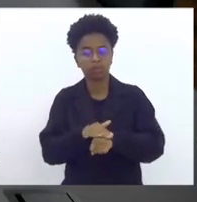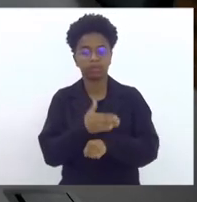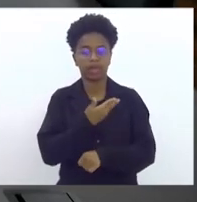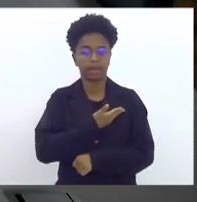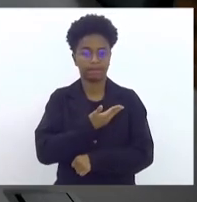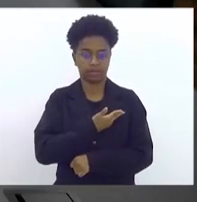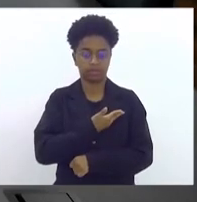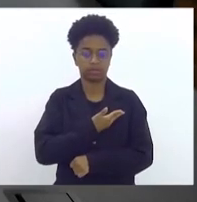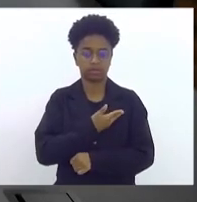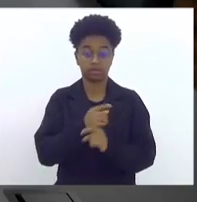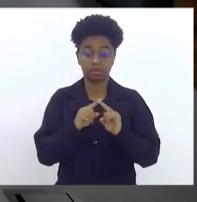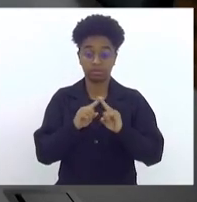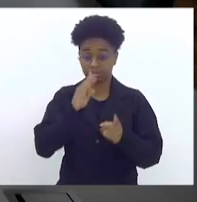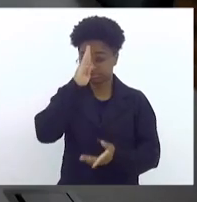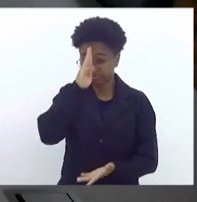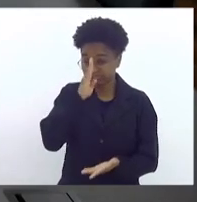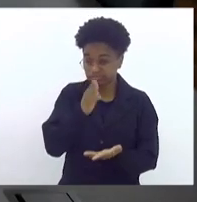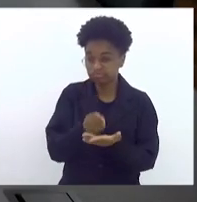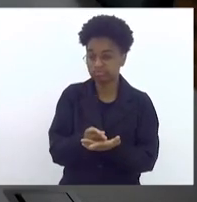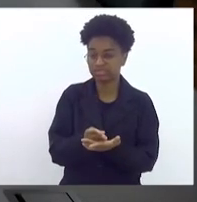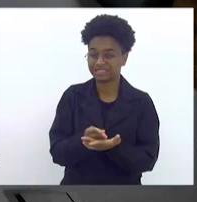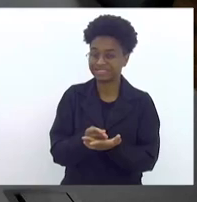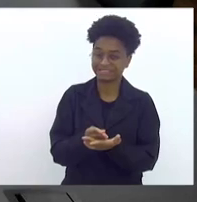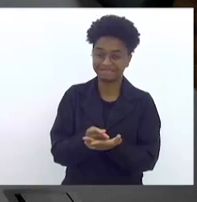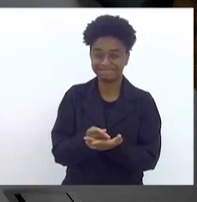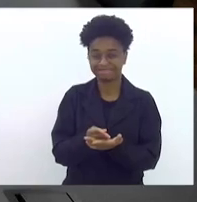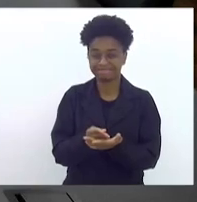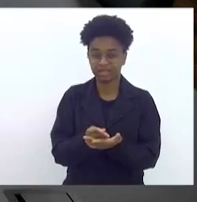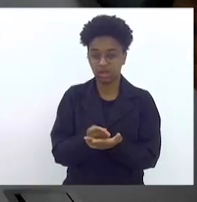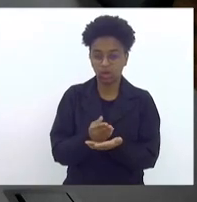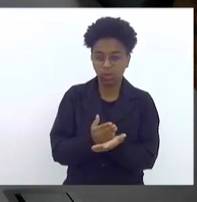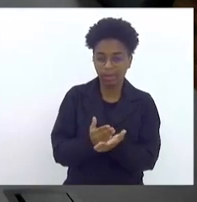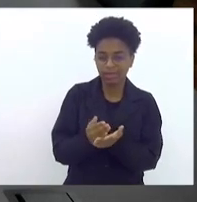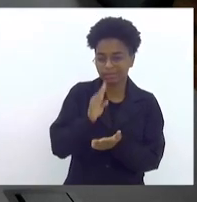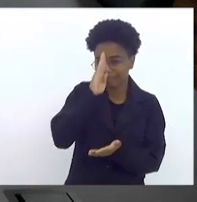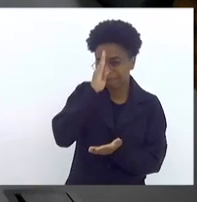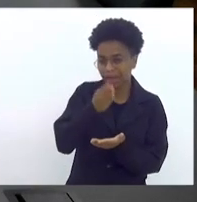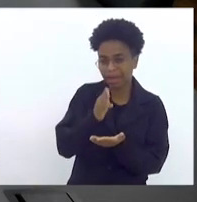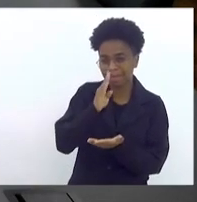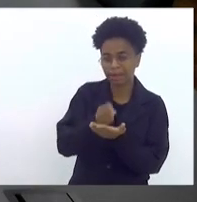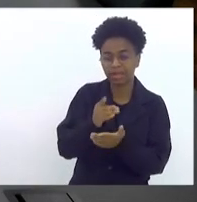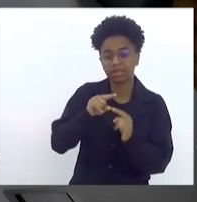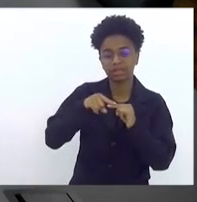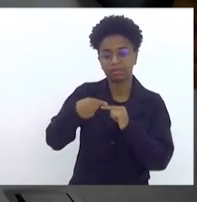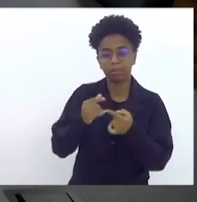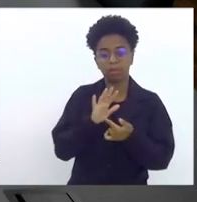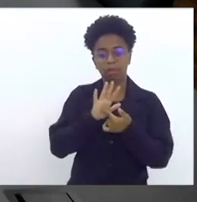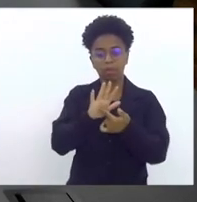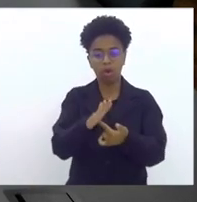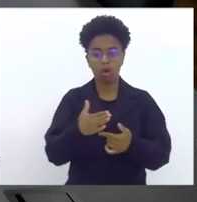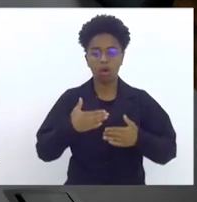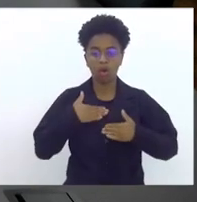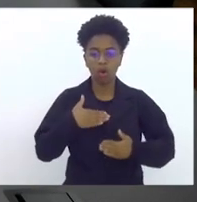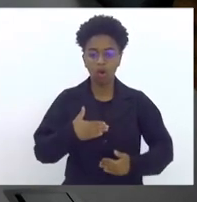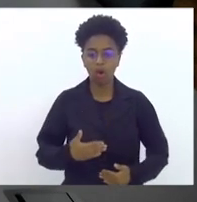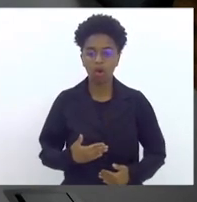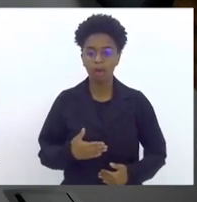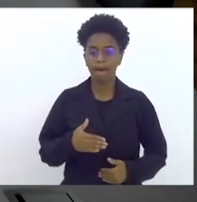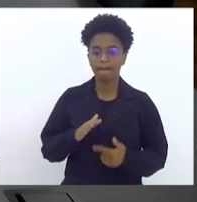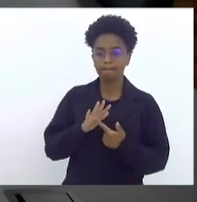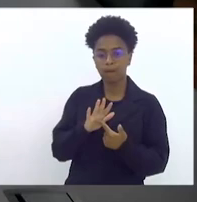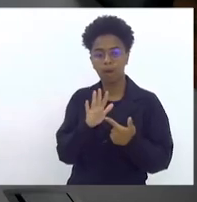a confiança vai sendo adquirida até que ela mostra uma parte do corpo outra